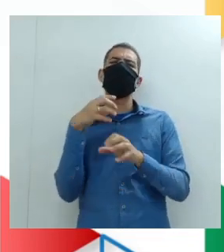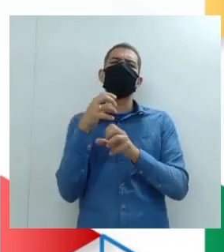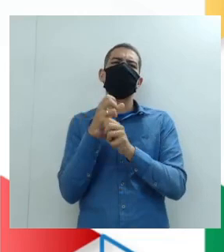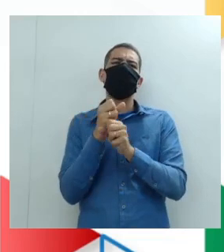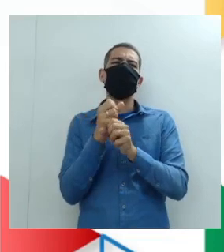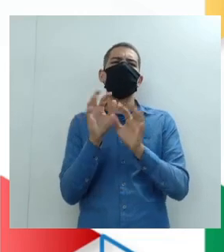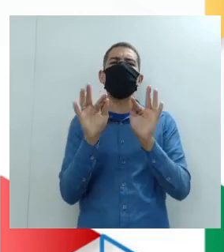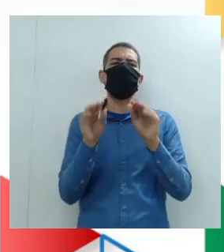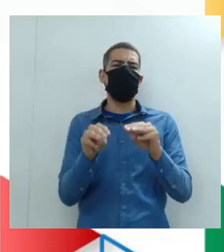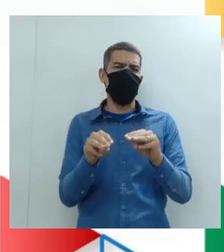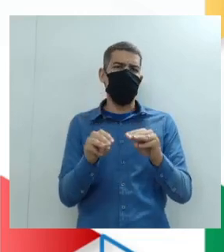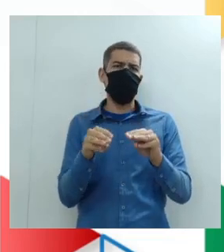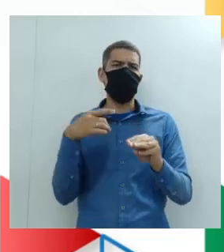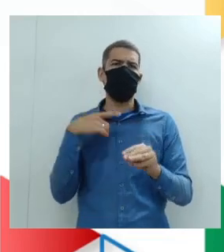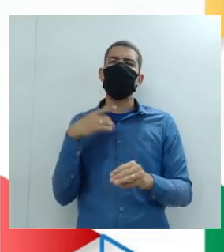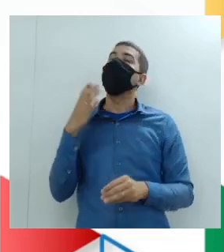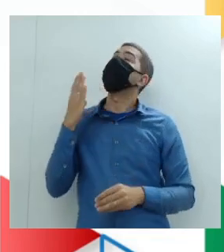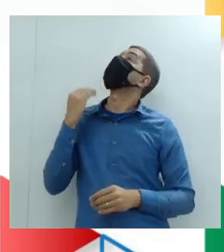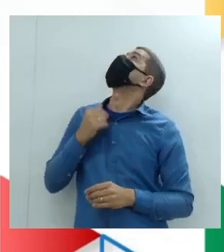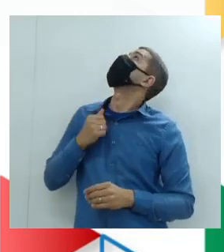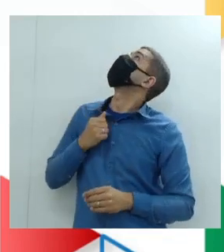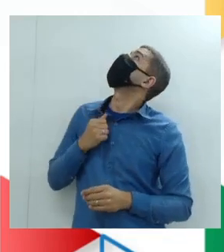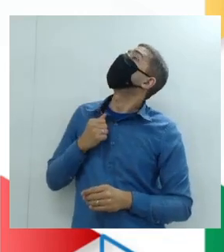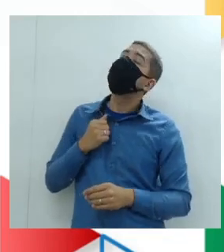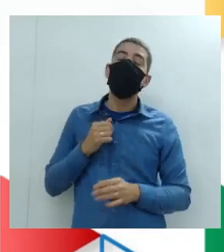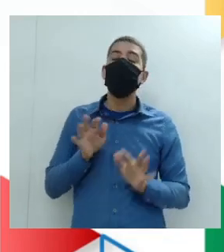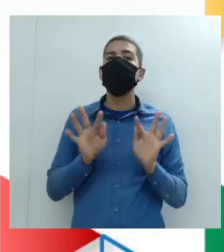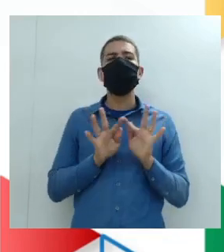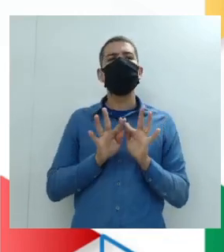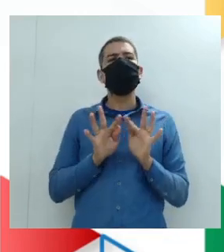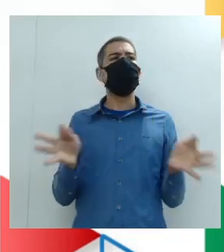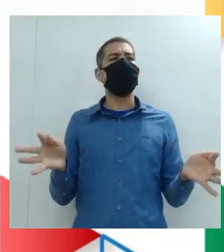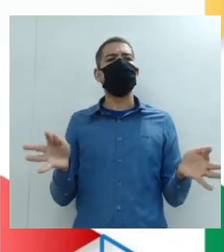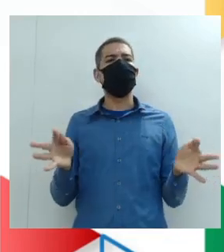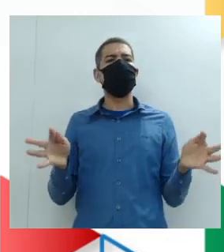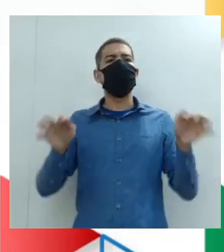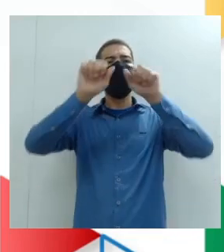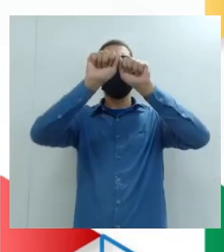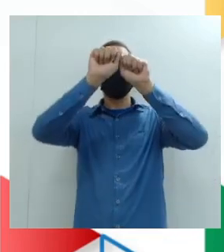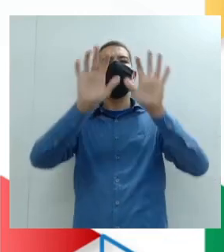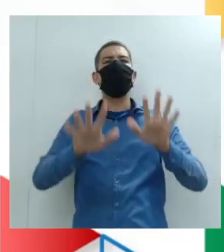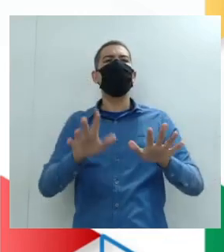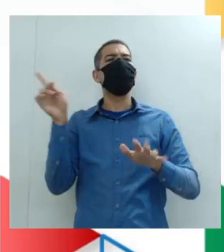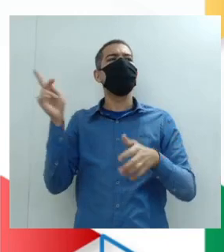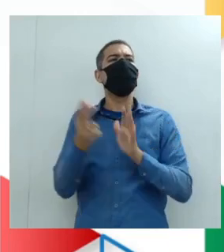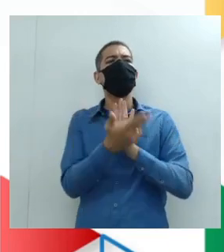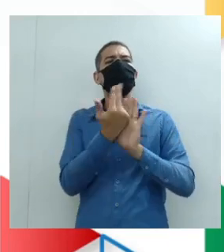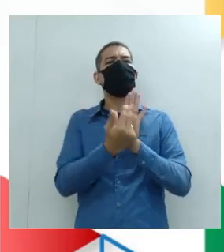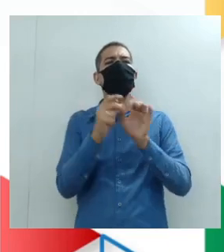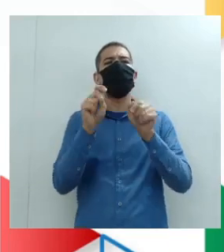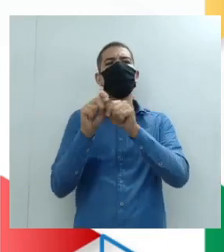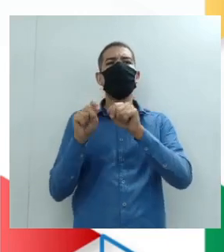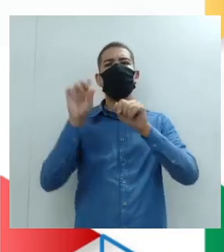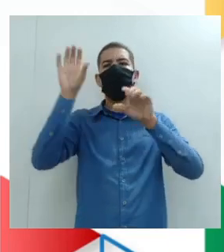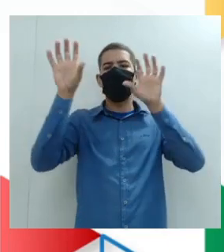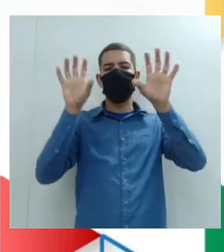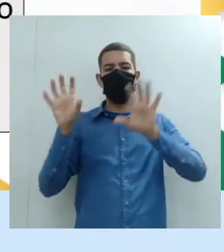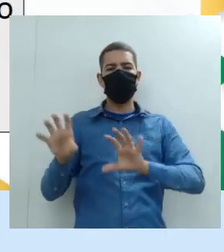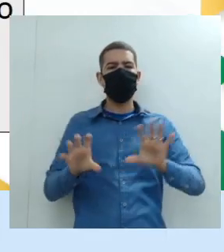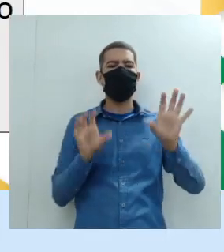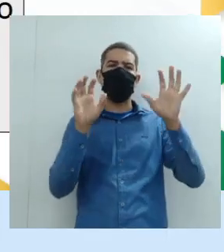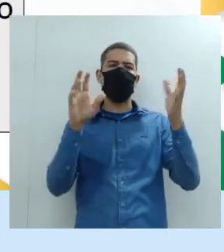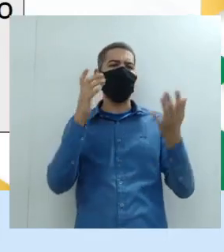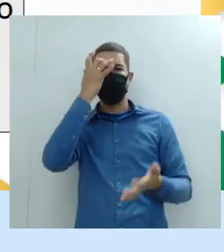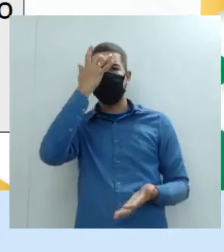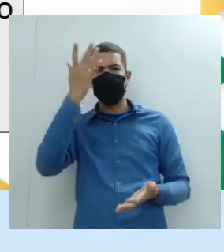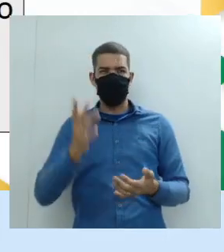número inteiro pela fração, 18 dias. Fim, acabou. É um fluxograma. Nossa, professor, é muito fácil? É assim mesmo,